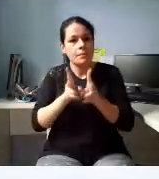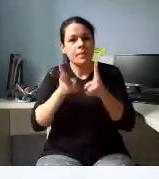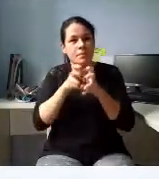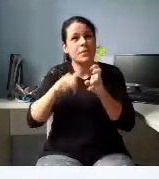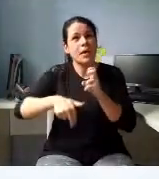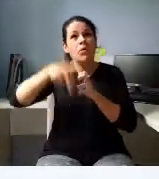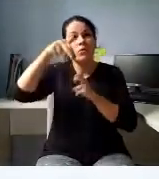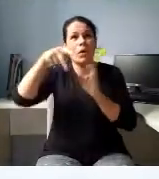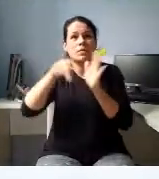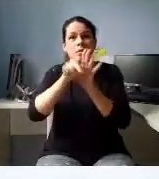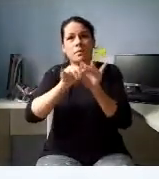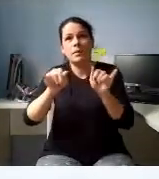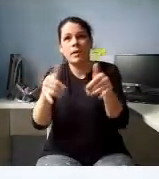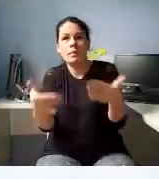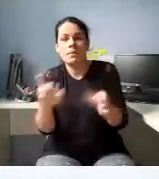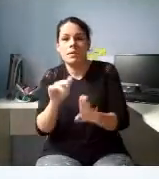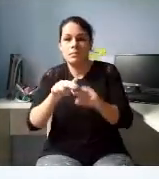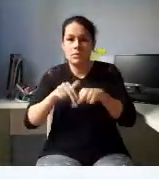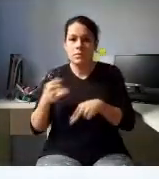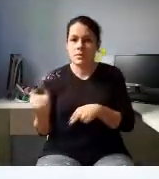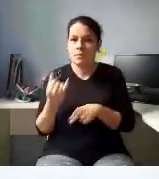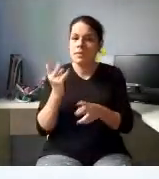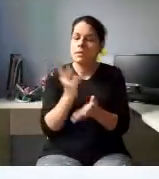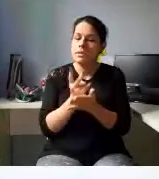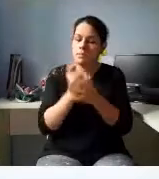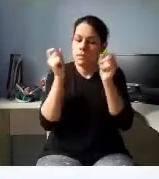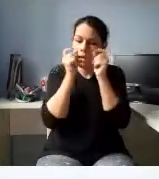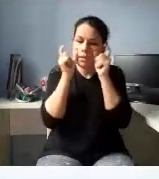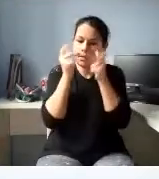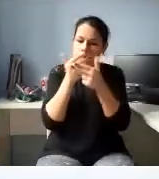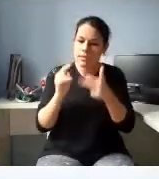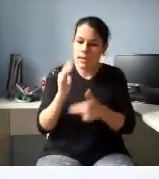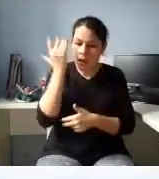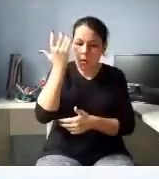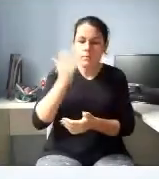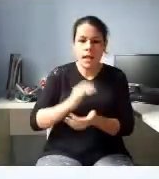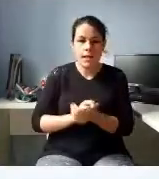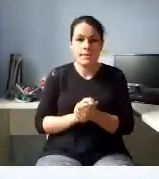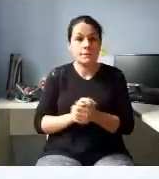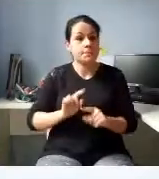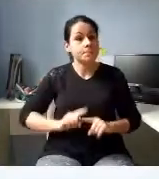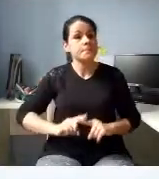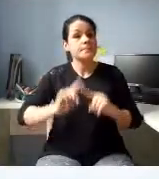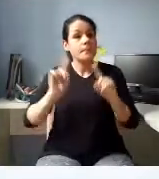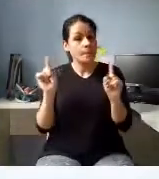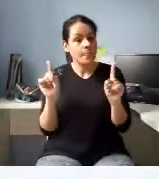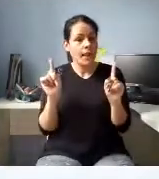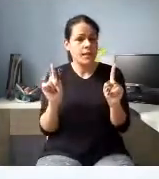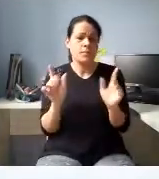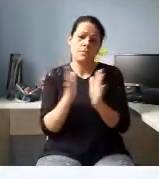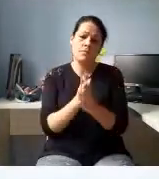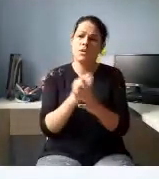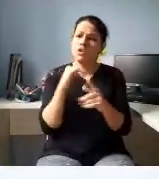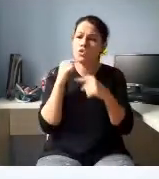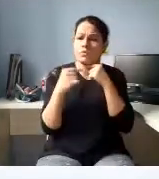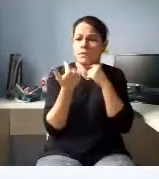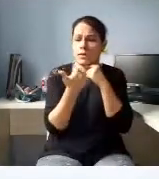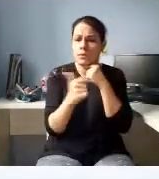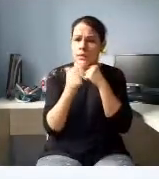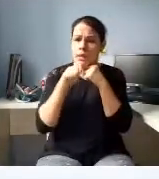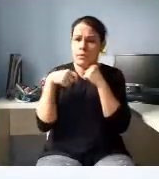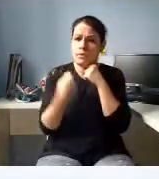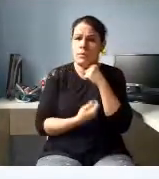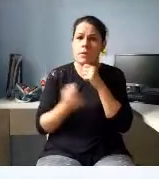ele. Então é importante ficar atento em relação a isso, mas eu não tenho dúvida que numa